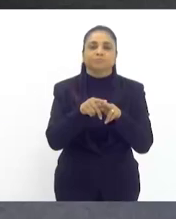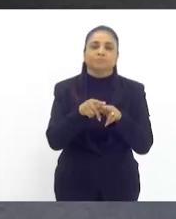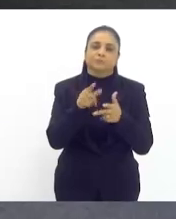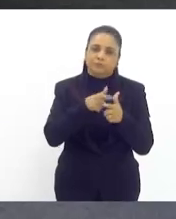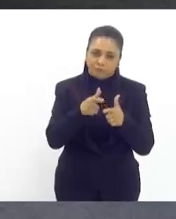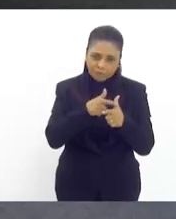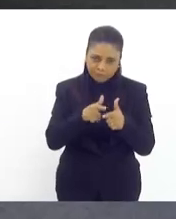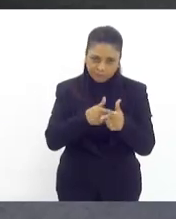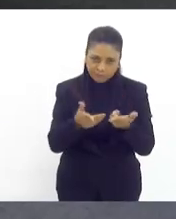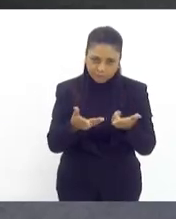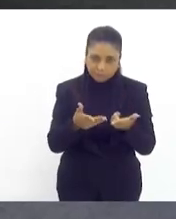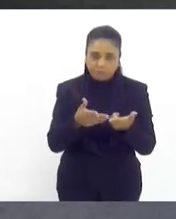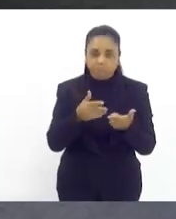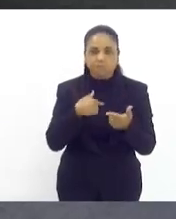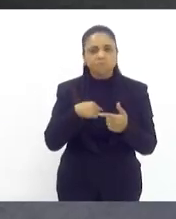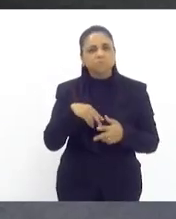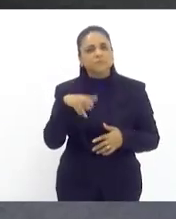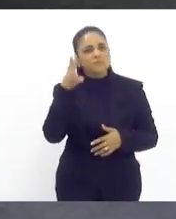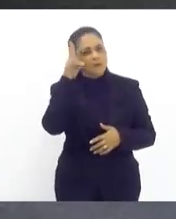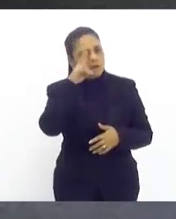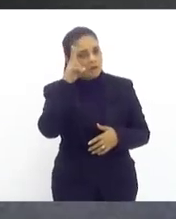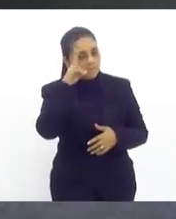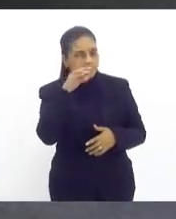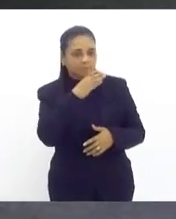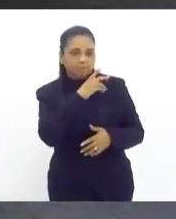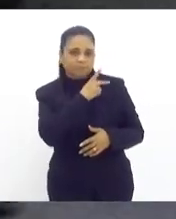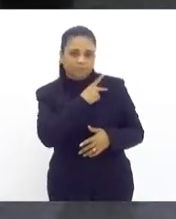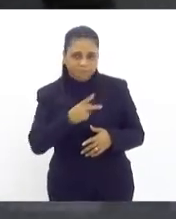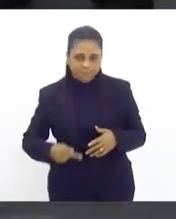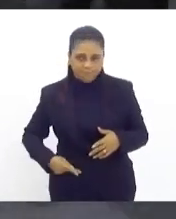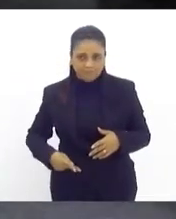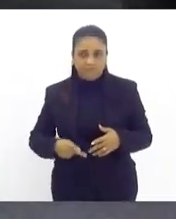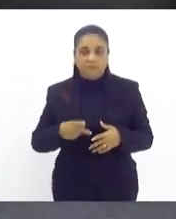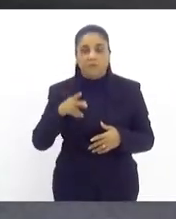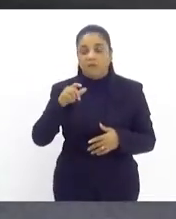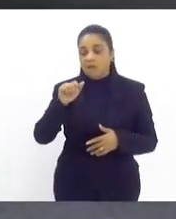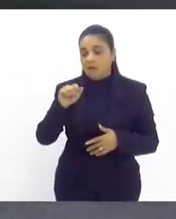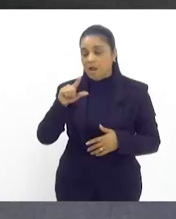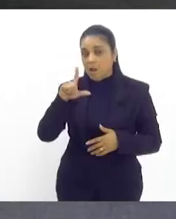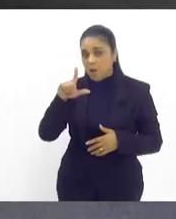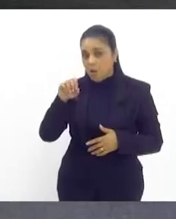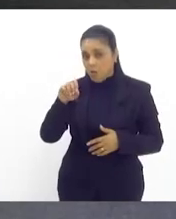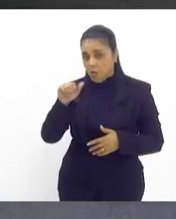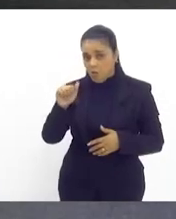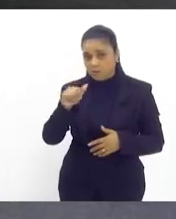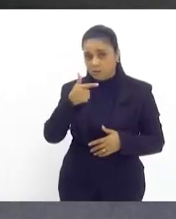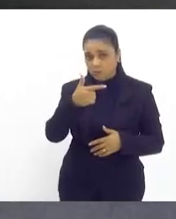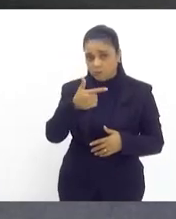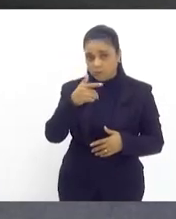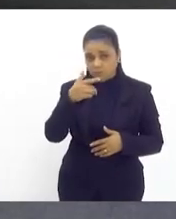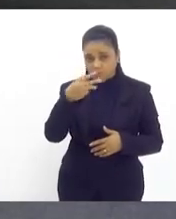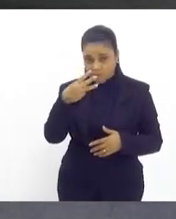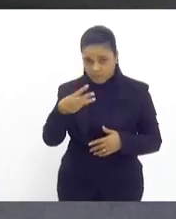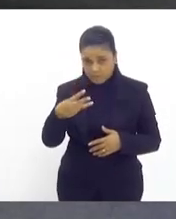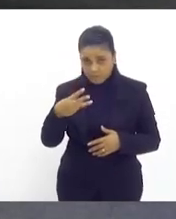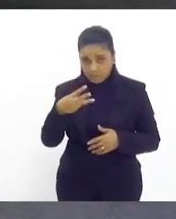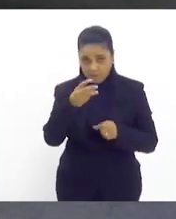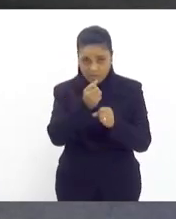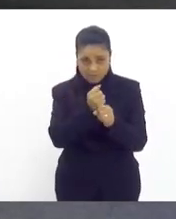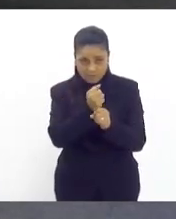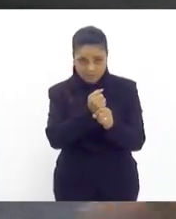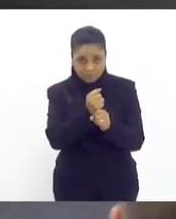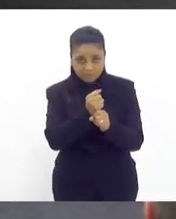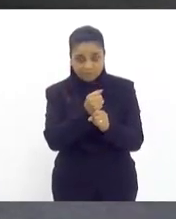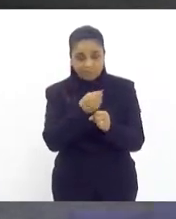o exatamente aloa de 2023 tinha uma previsão que não foi